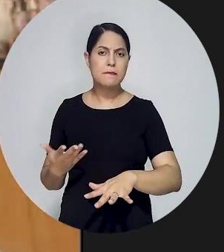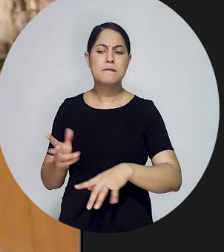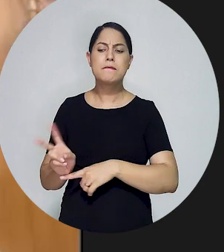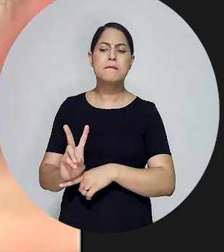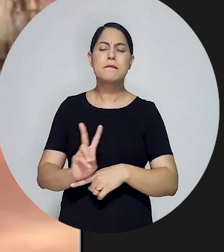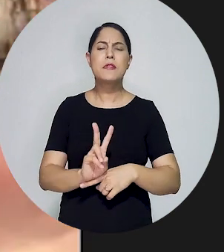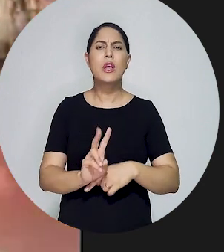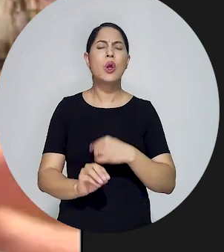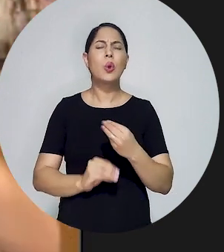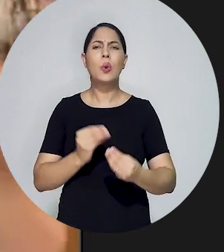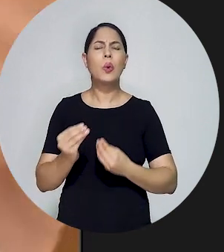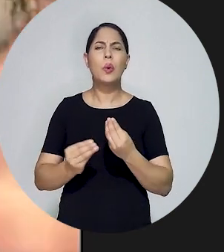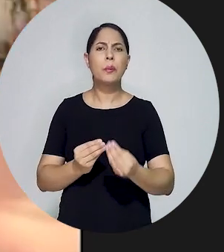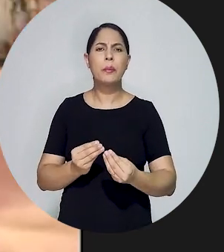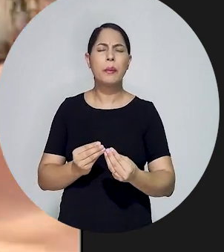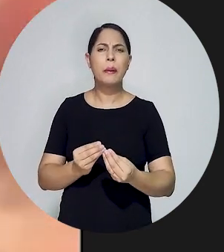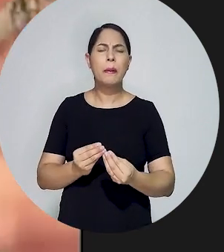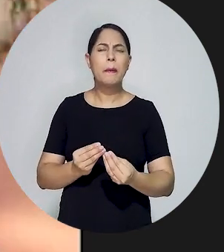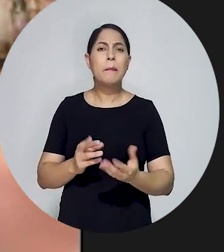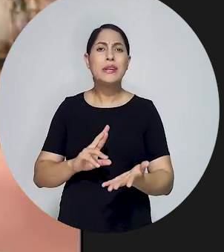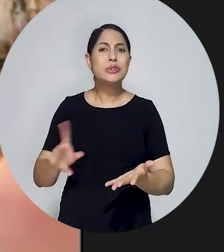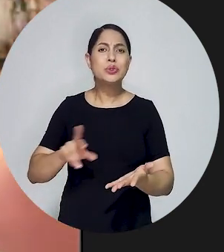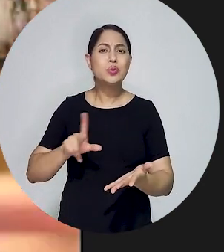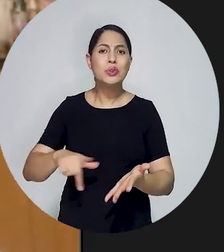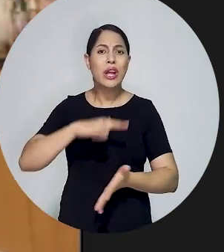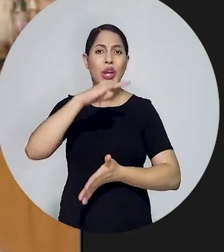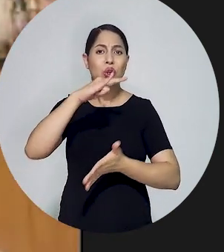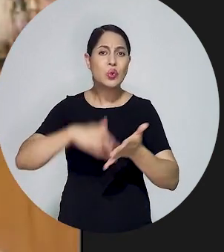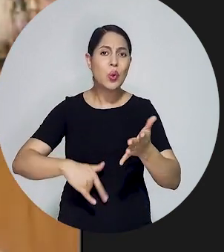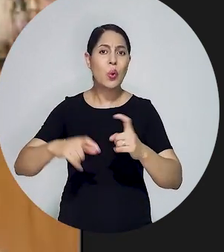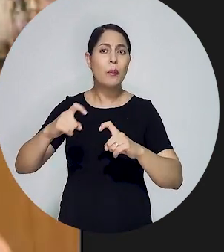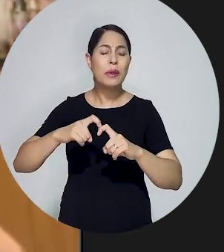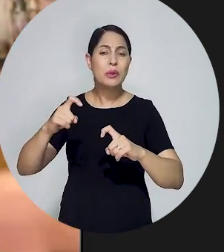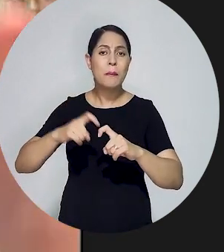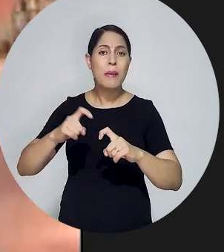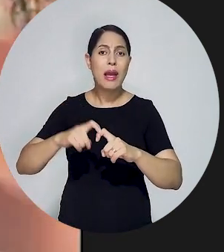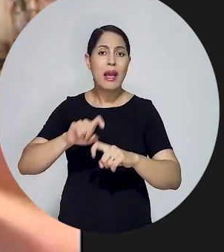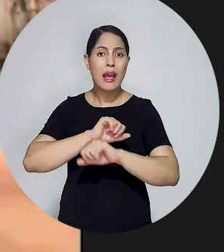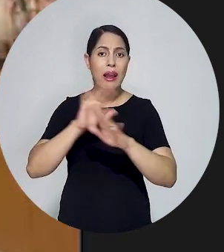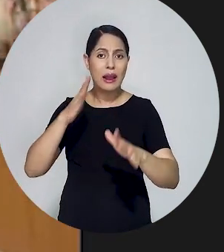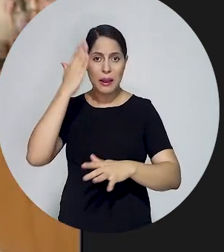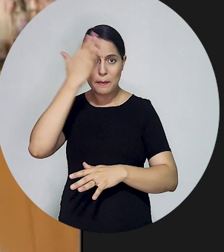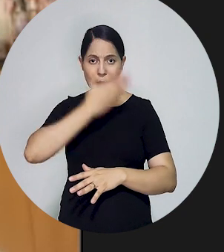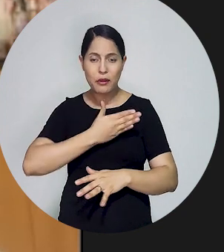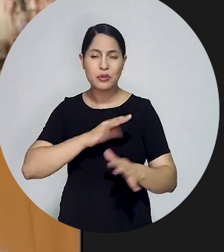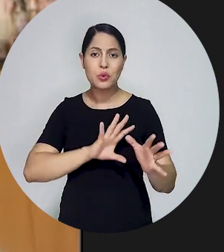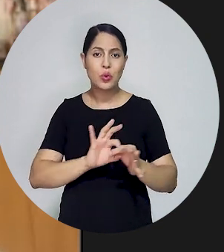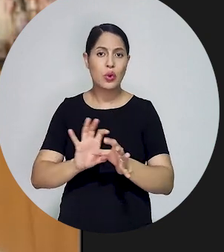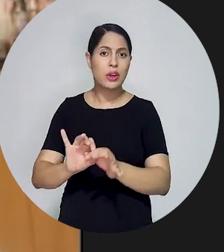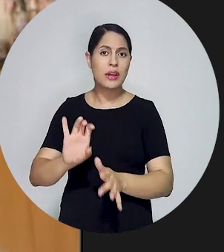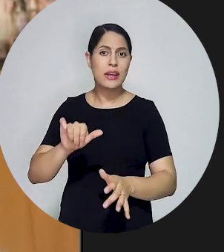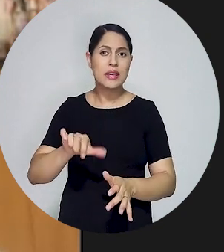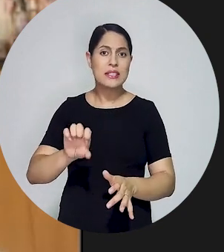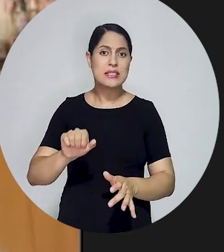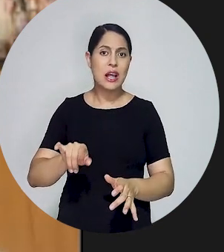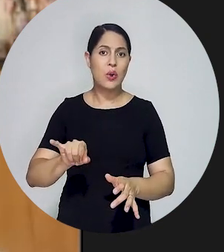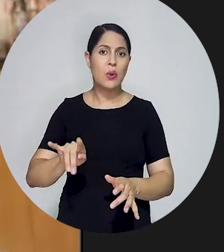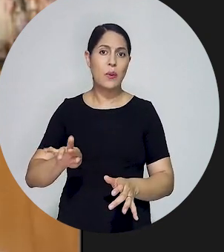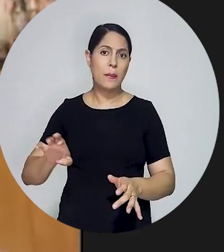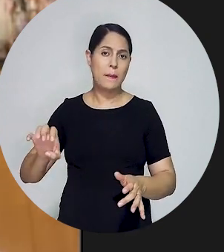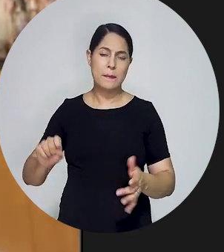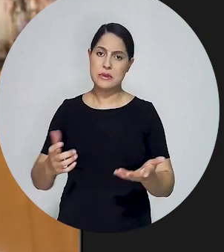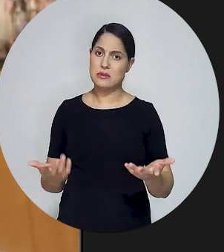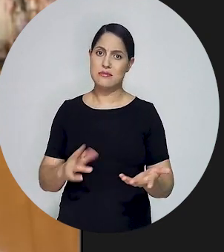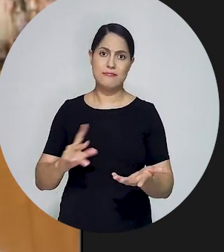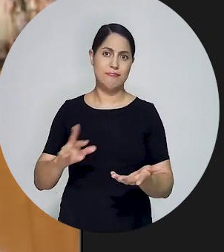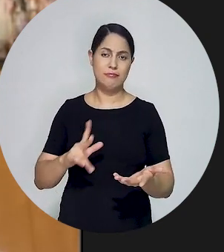insalubres e que não há nos arquivos os laudos periciais que comprovam essa exposição a agentes insalubres. E possuindo